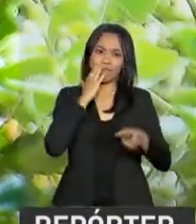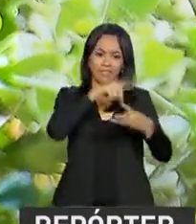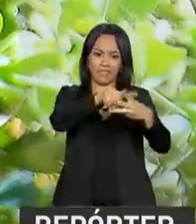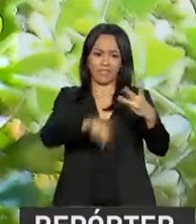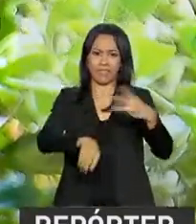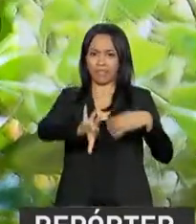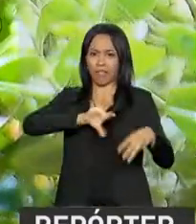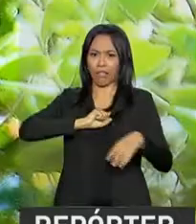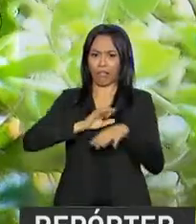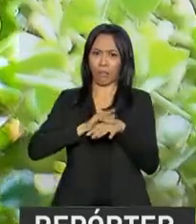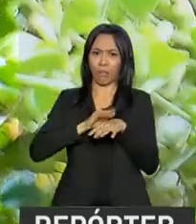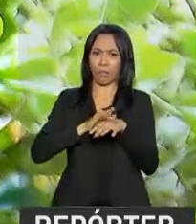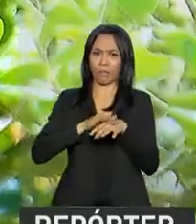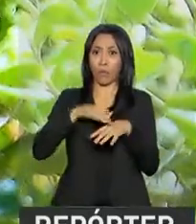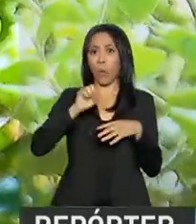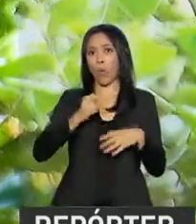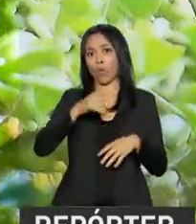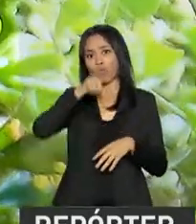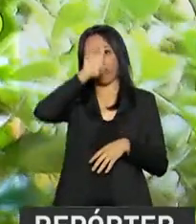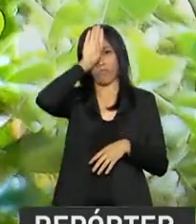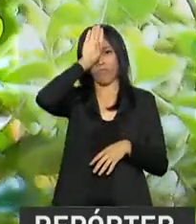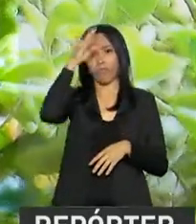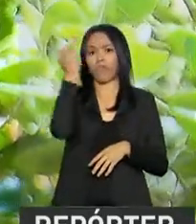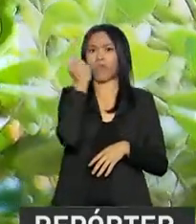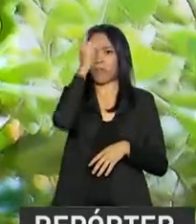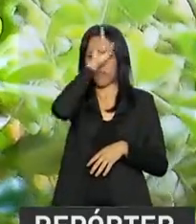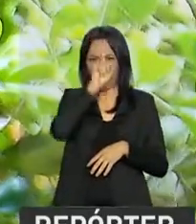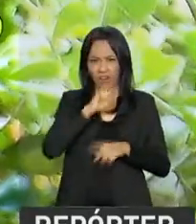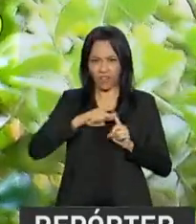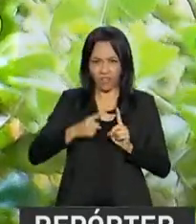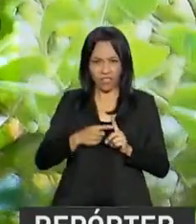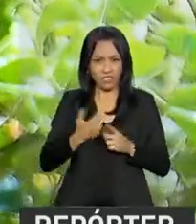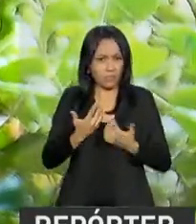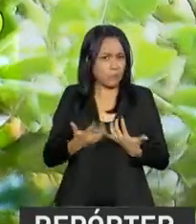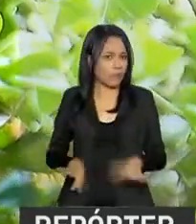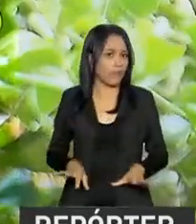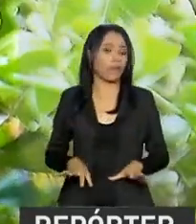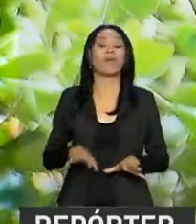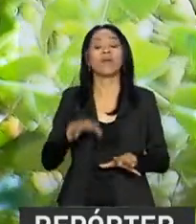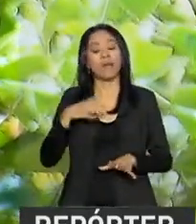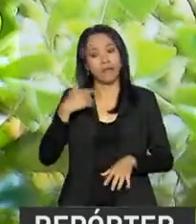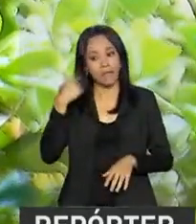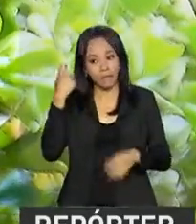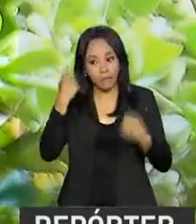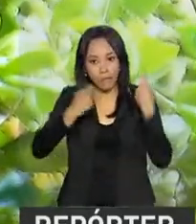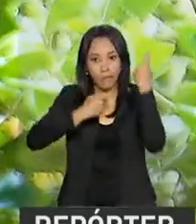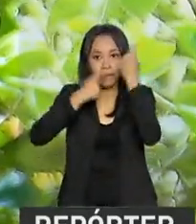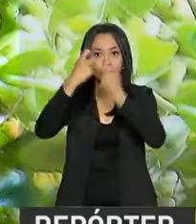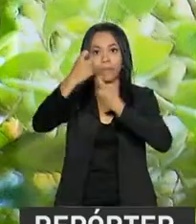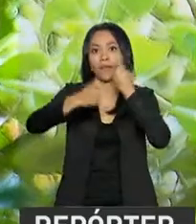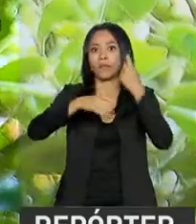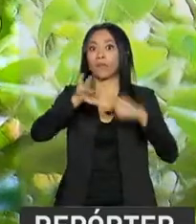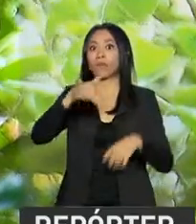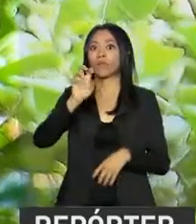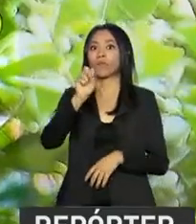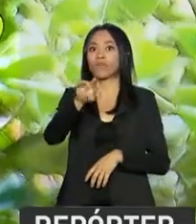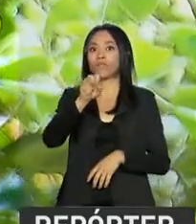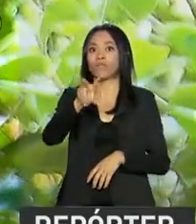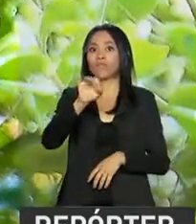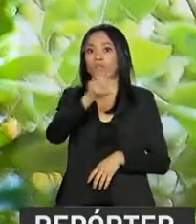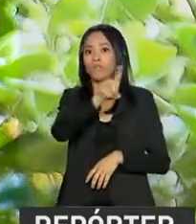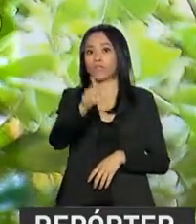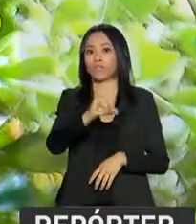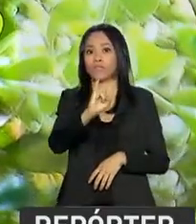ou sabe amarela durante a gravidez por exemplo a preocupação fica ainda maior quando se trata do vírus da zica que